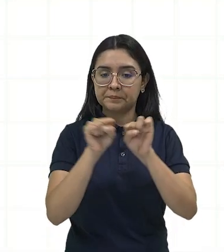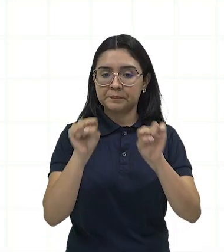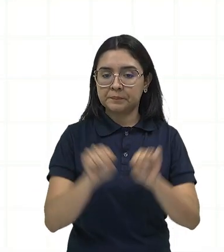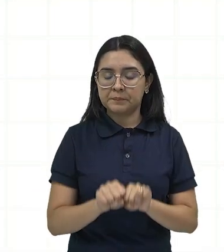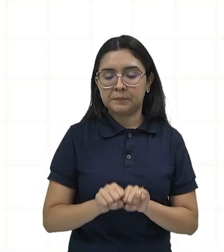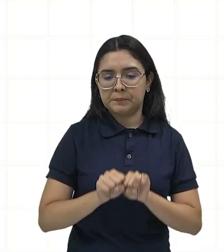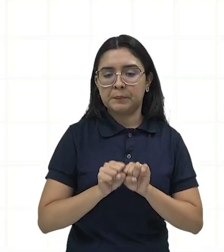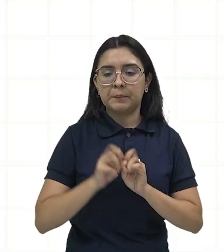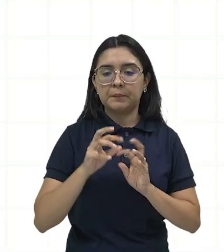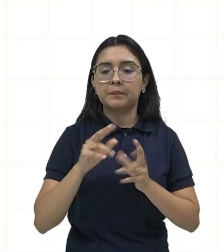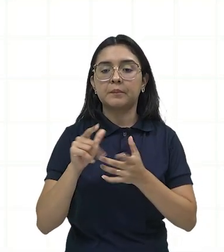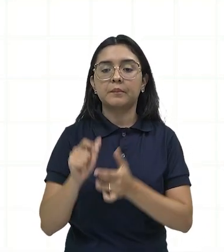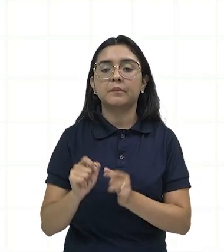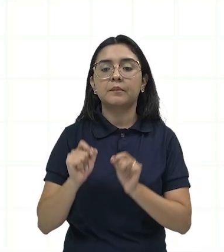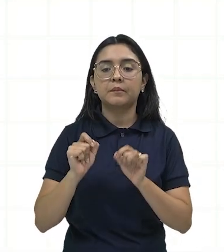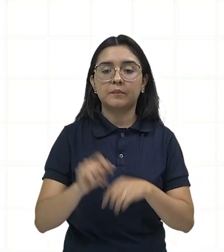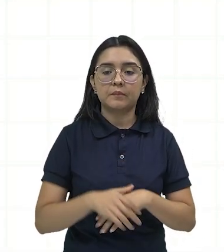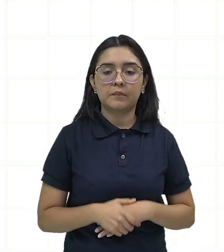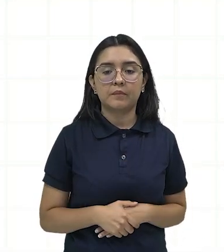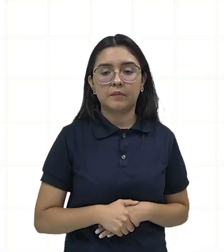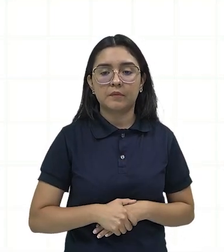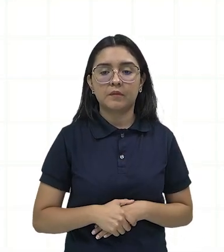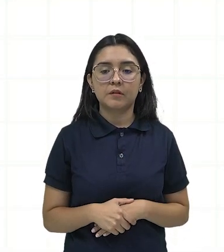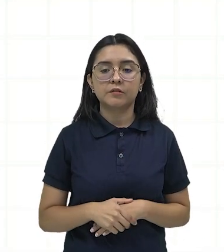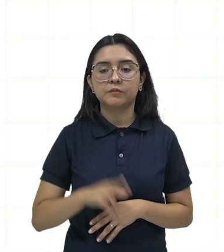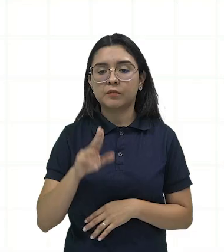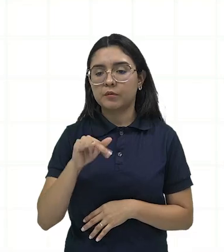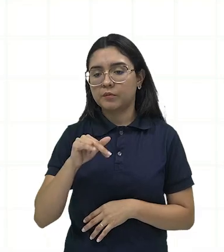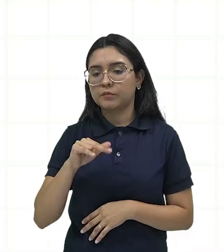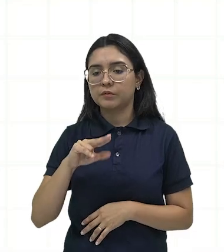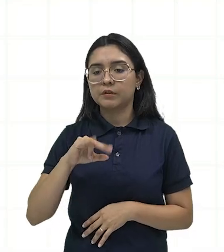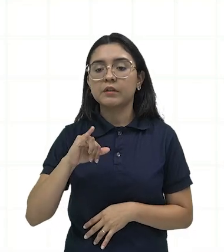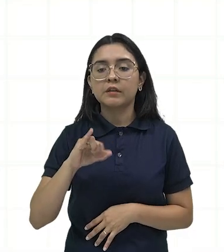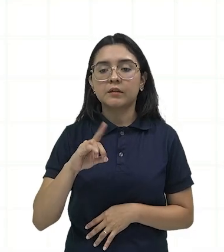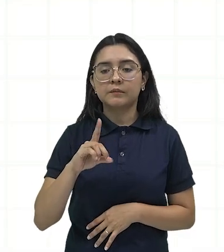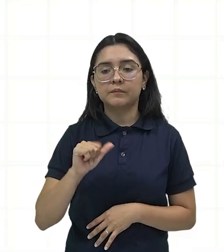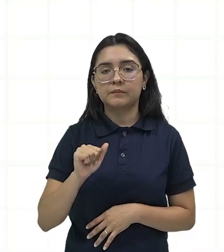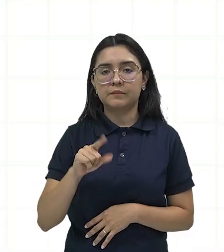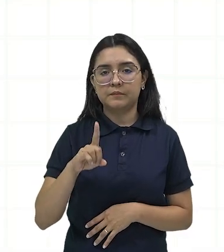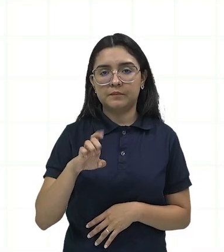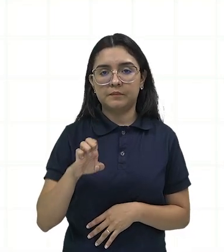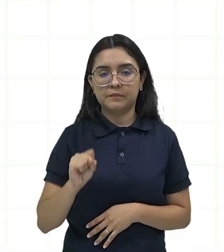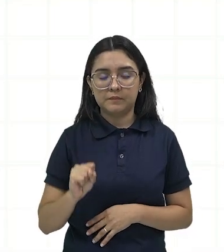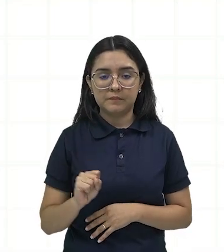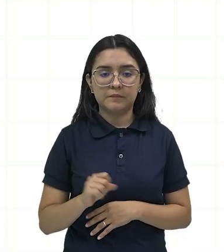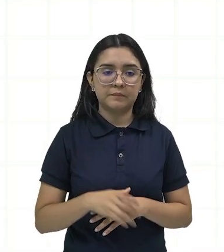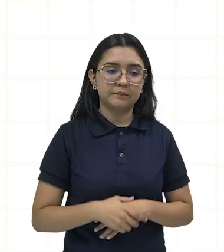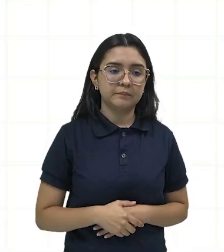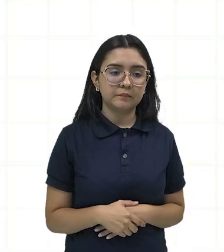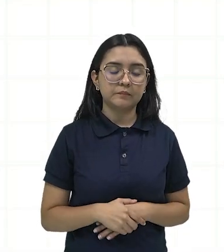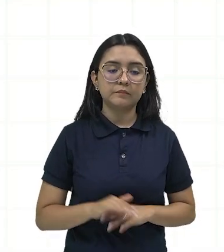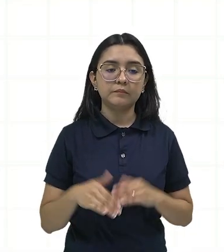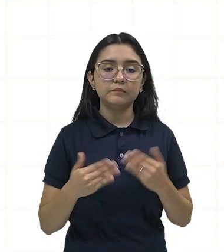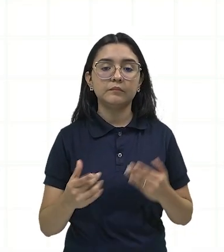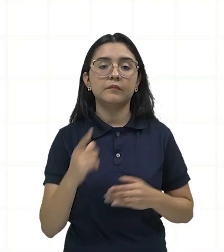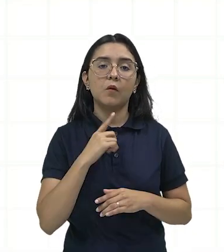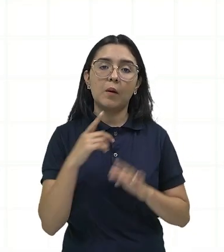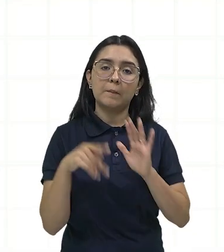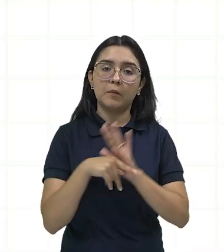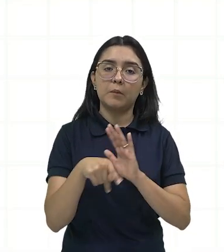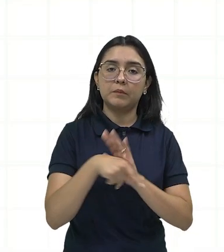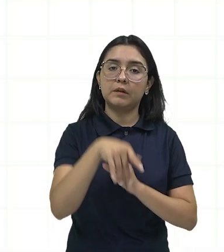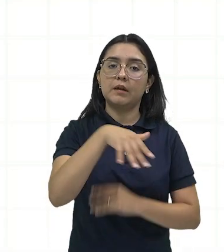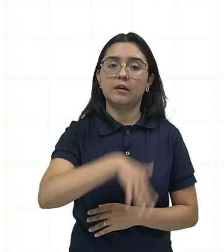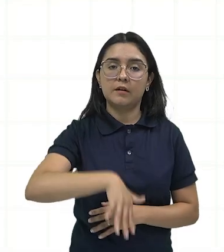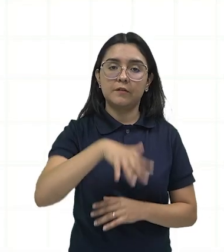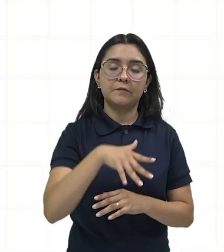Sistema Internacional de Unidades, certo? Então, a resistividade é a propriedade